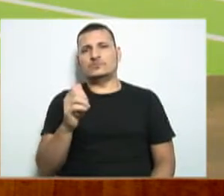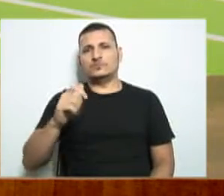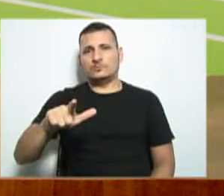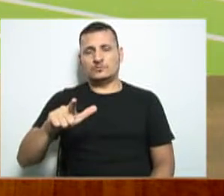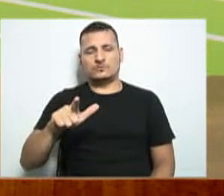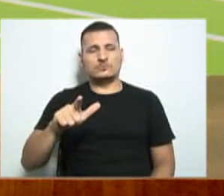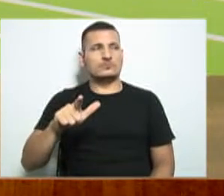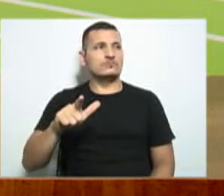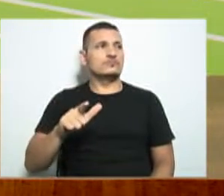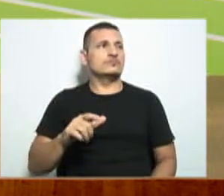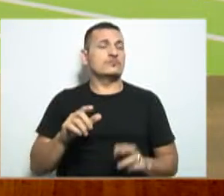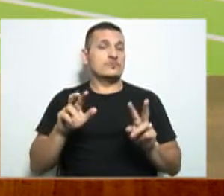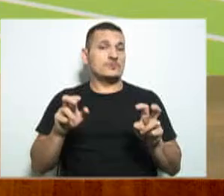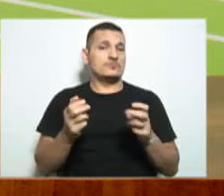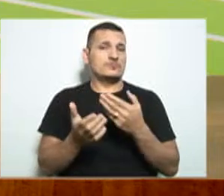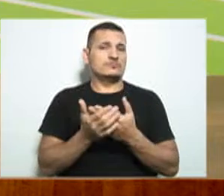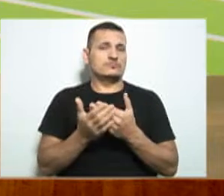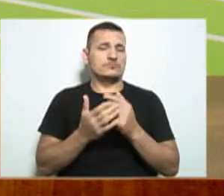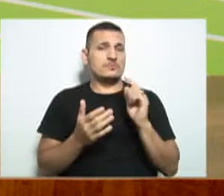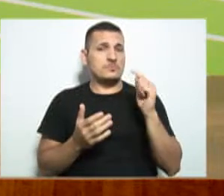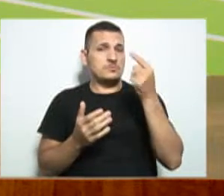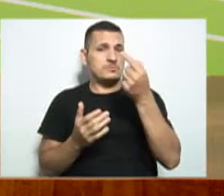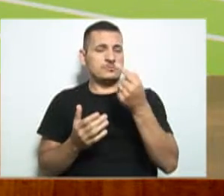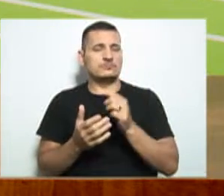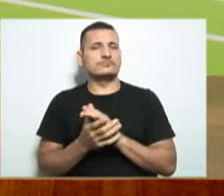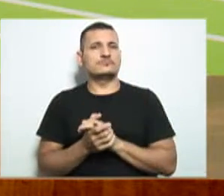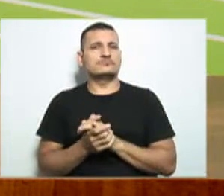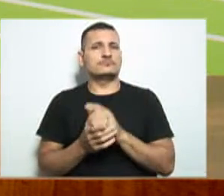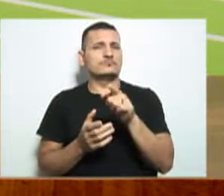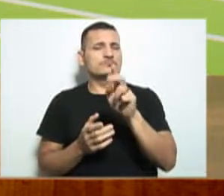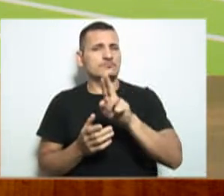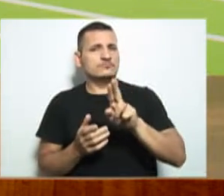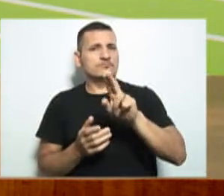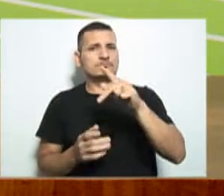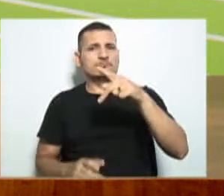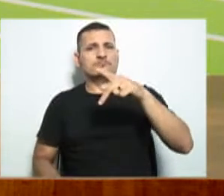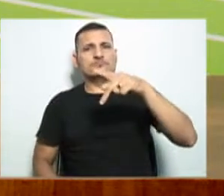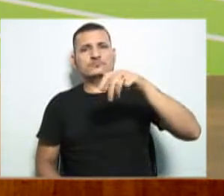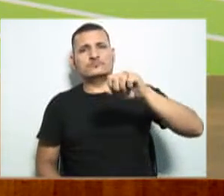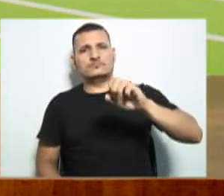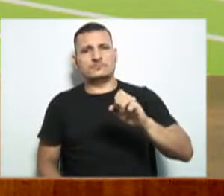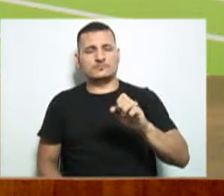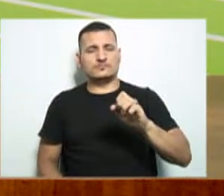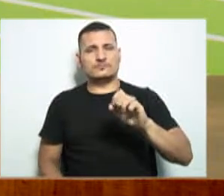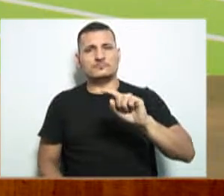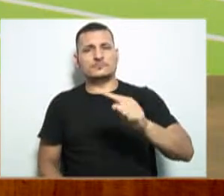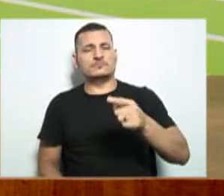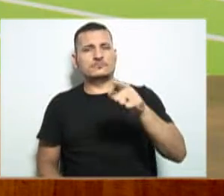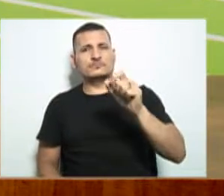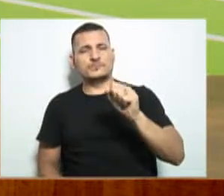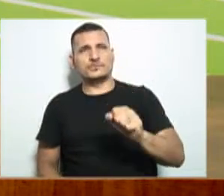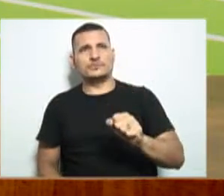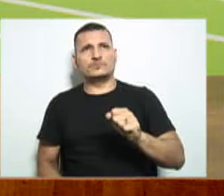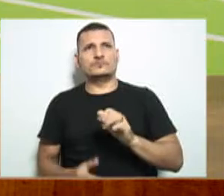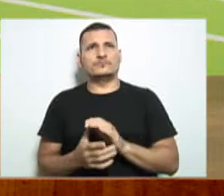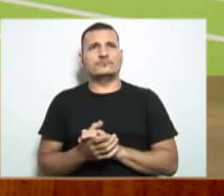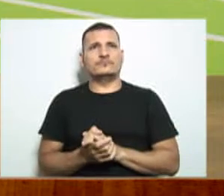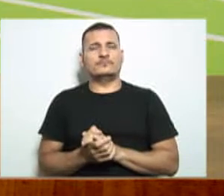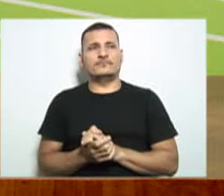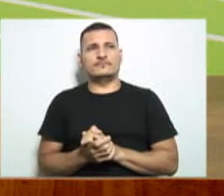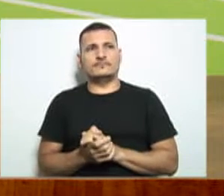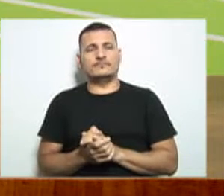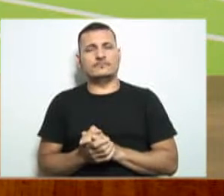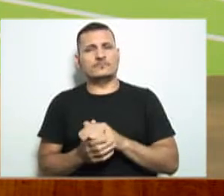próximas aulas, né, professora Priscila? Mesmo. Você terá que usar o PEPS, mas você pode ainda, mesmo